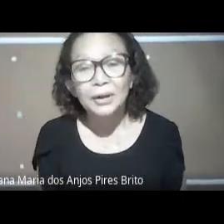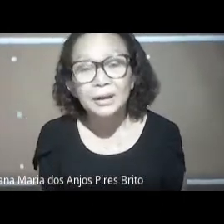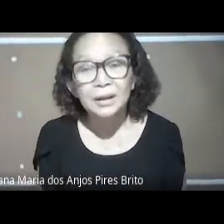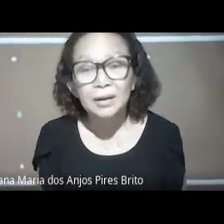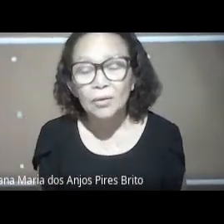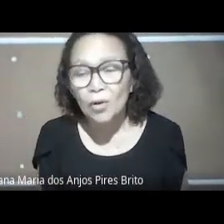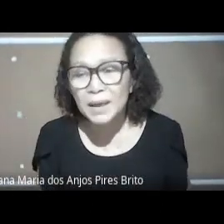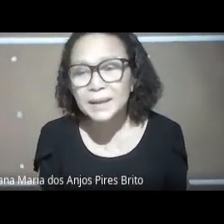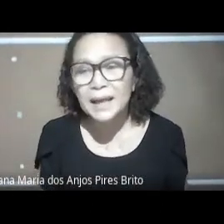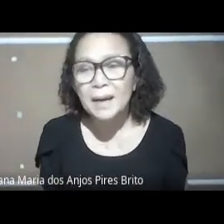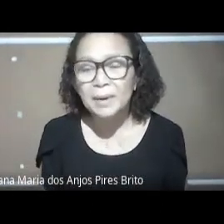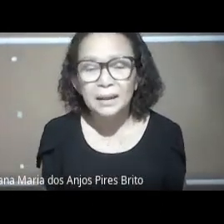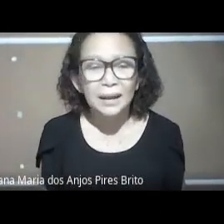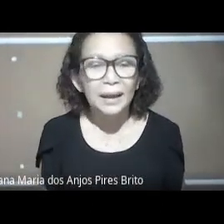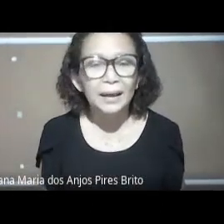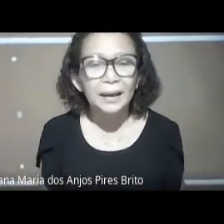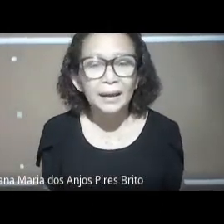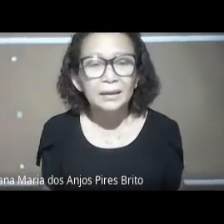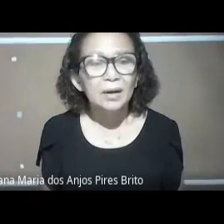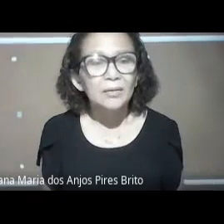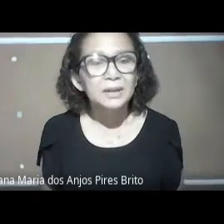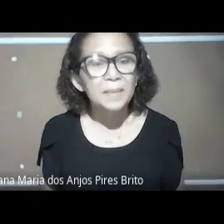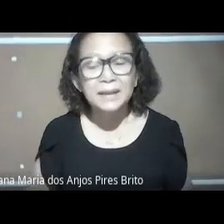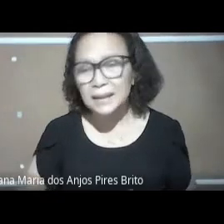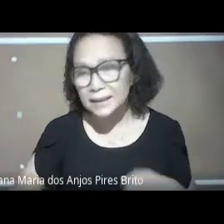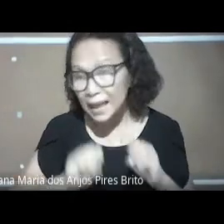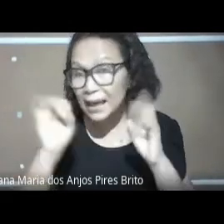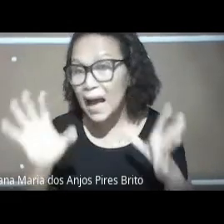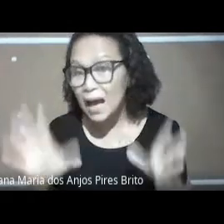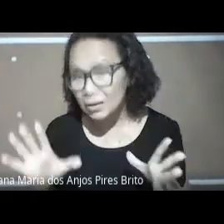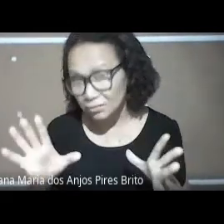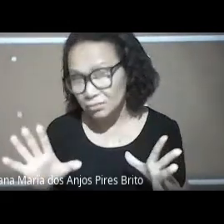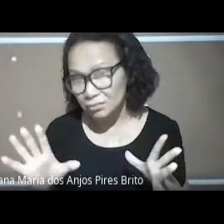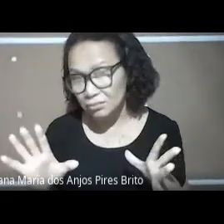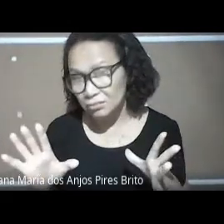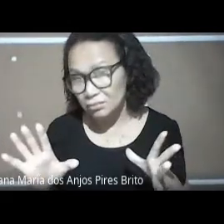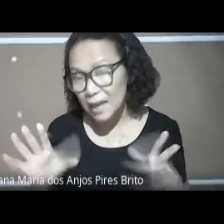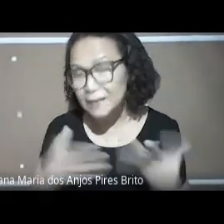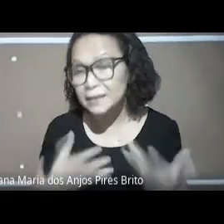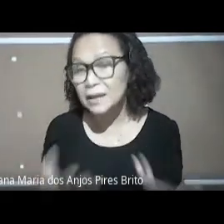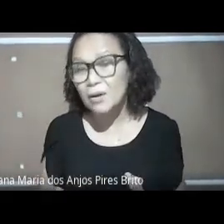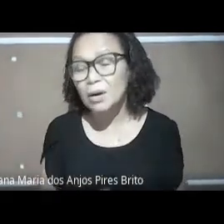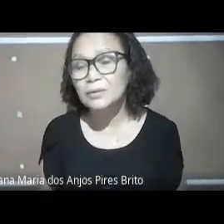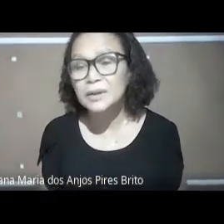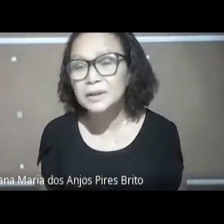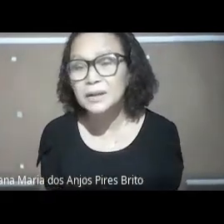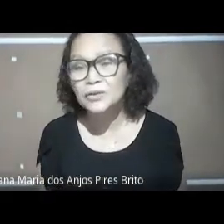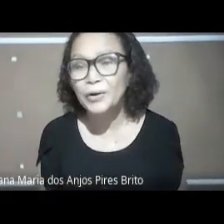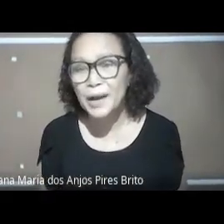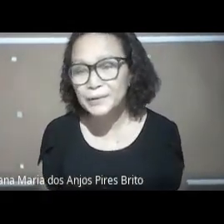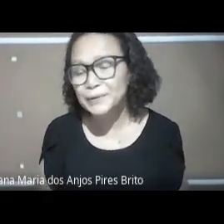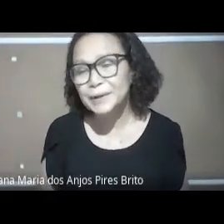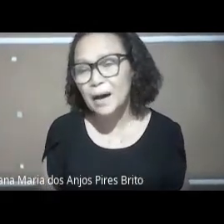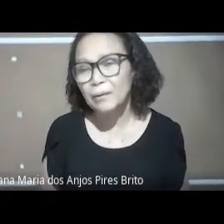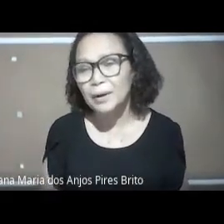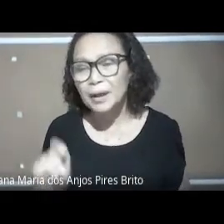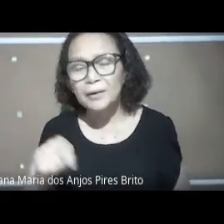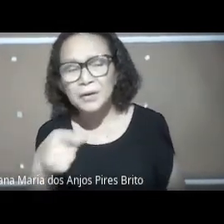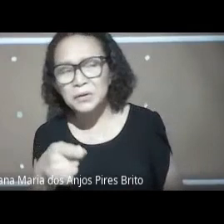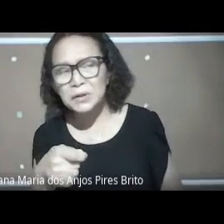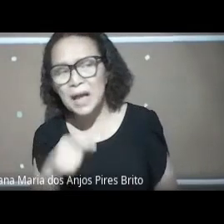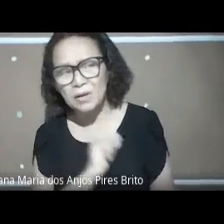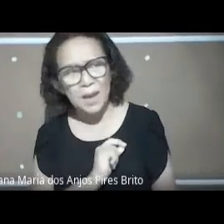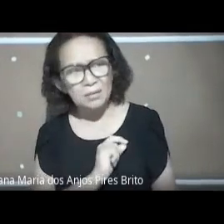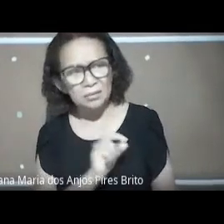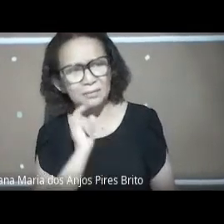bom? Então, eu comecei a aprender, então você precisa ser claro. Assim também quando você desconhece o sinal.